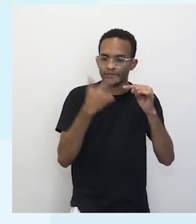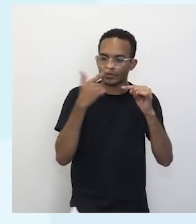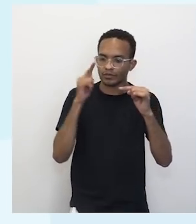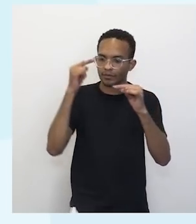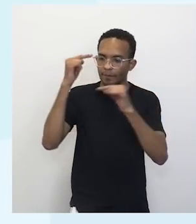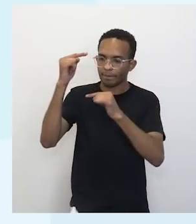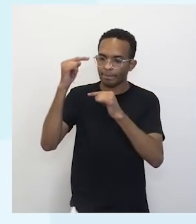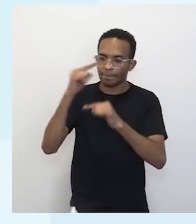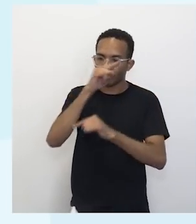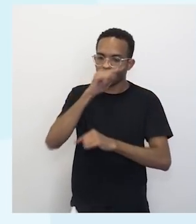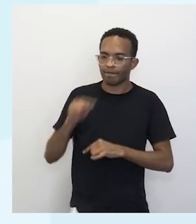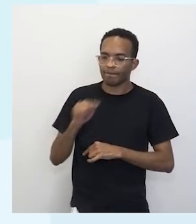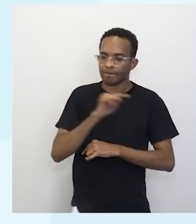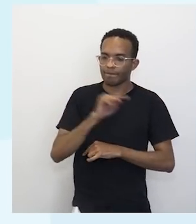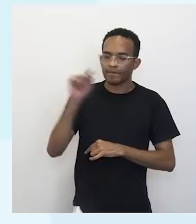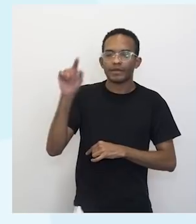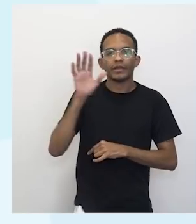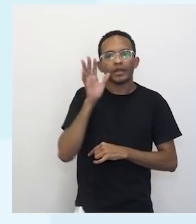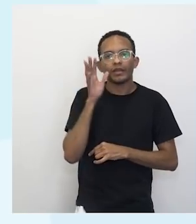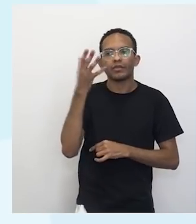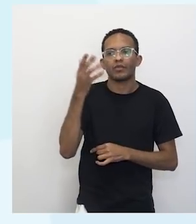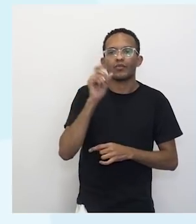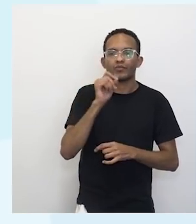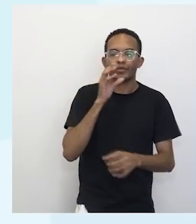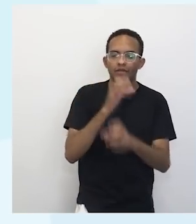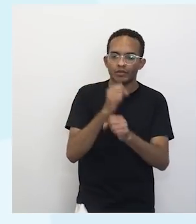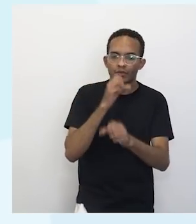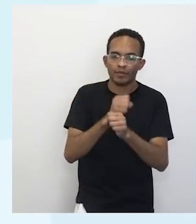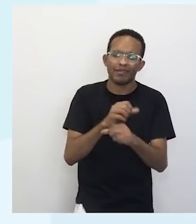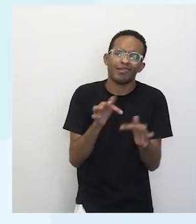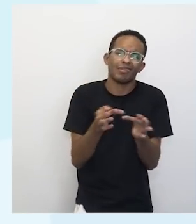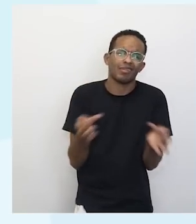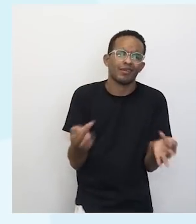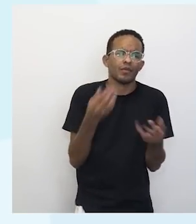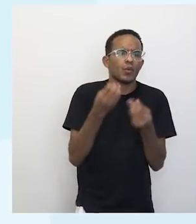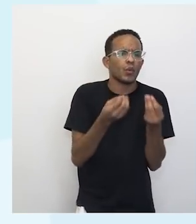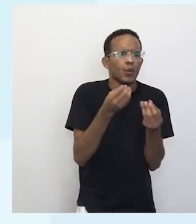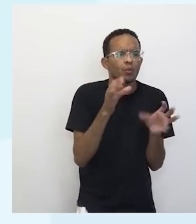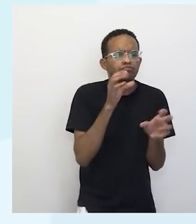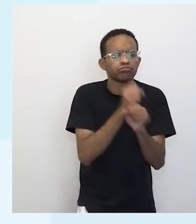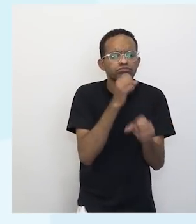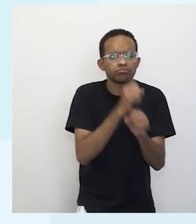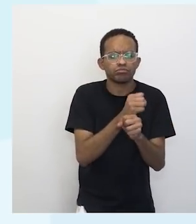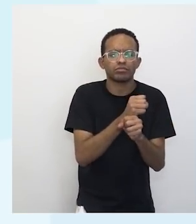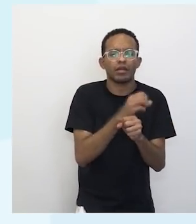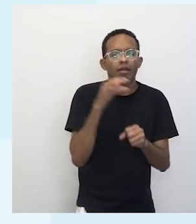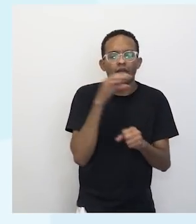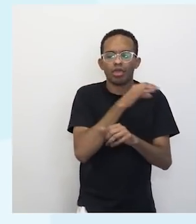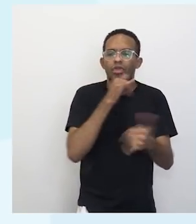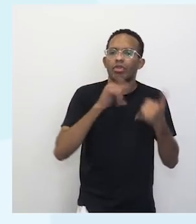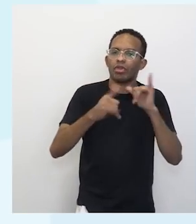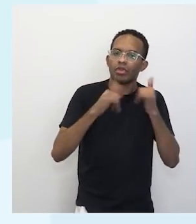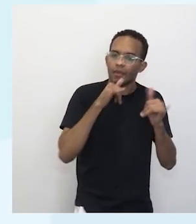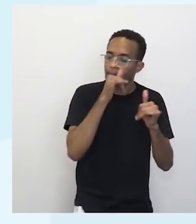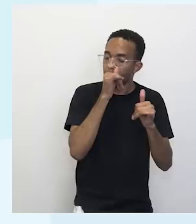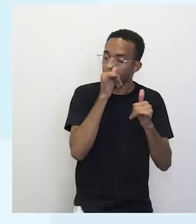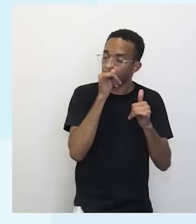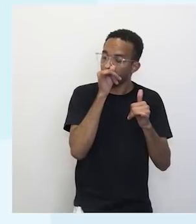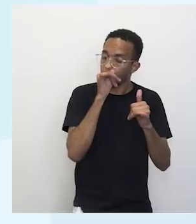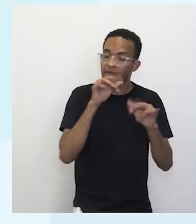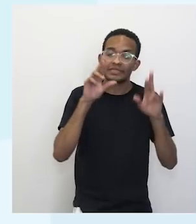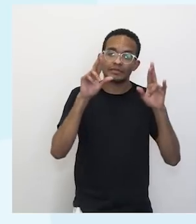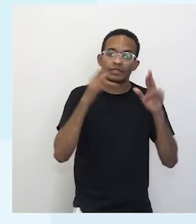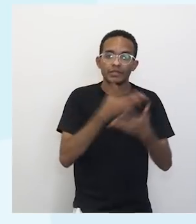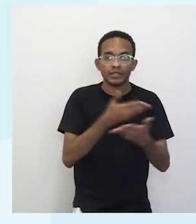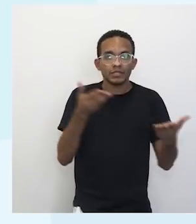multiplico em cruz e resolvo a equação. Então, é bem simples calcular o poder calorífico e espero que